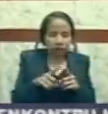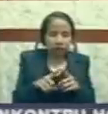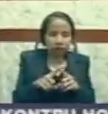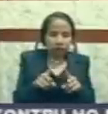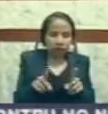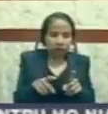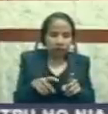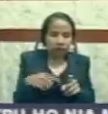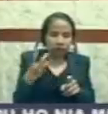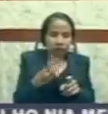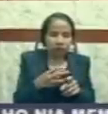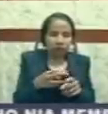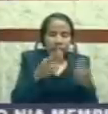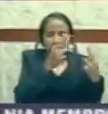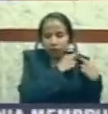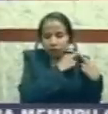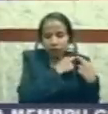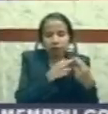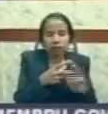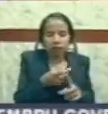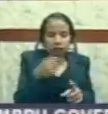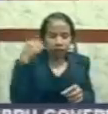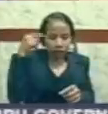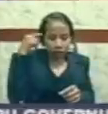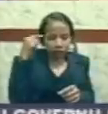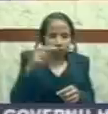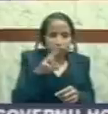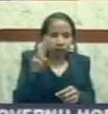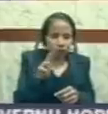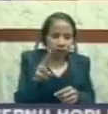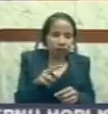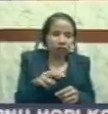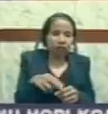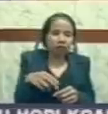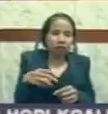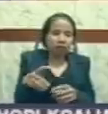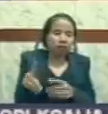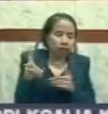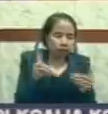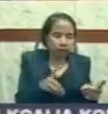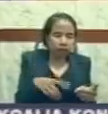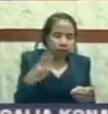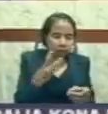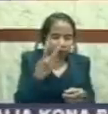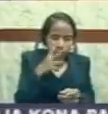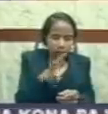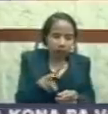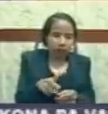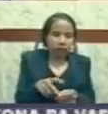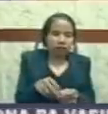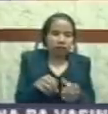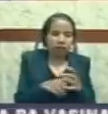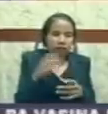na mesma competência exclusiva, né? Então, o governo executa, mas ele está para a retoc, implementa a retoc. Deve proponente se retire